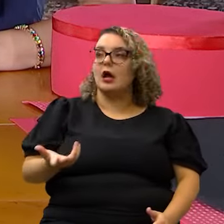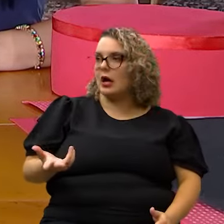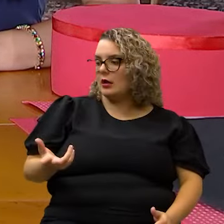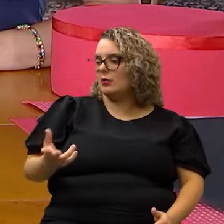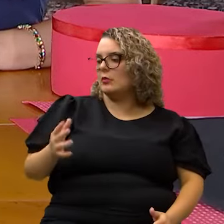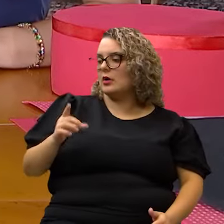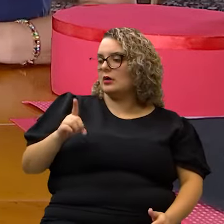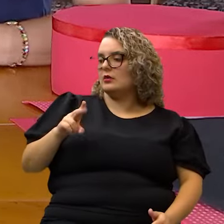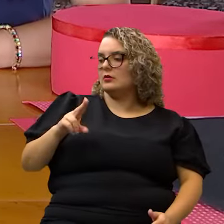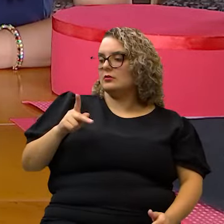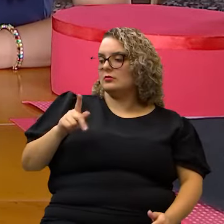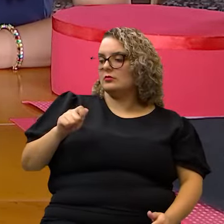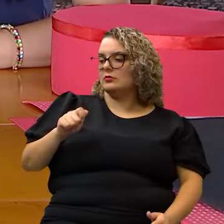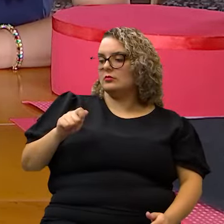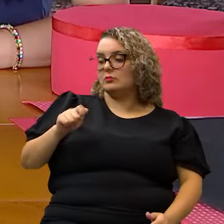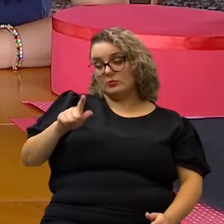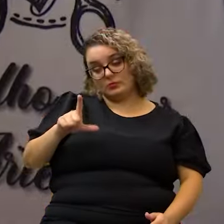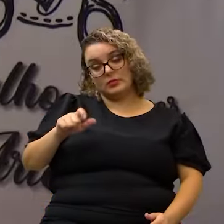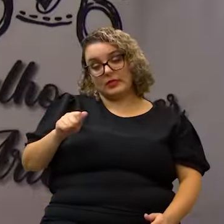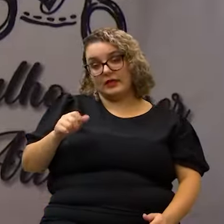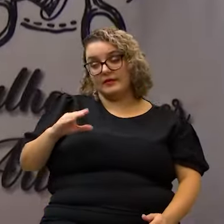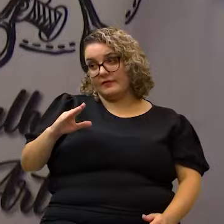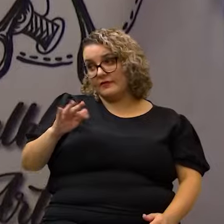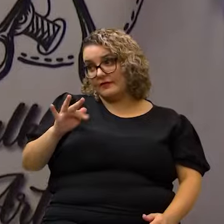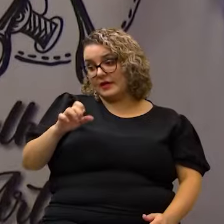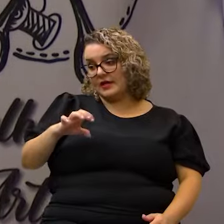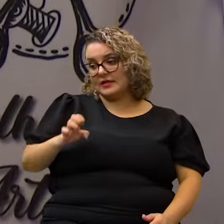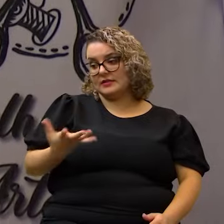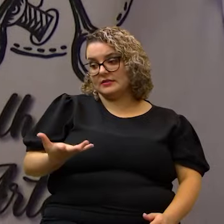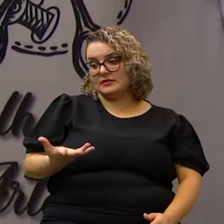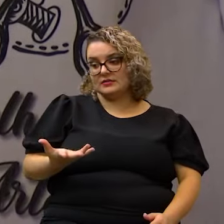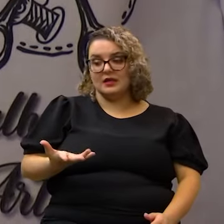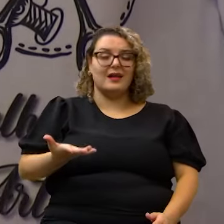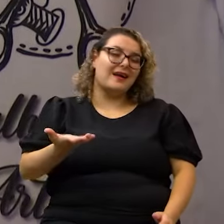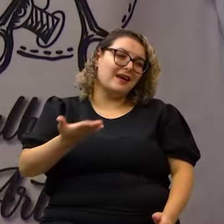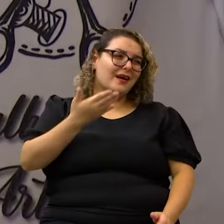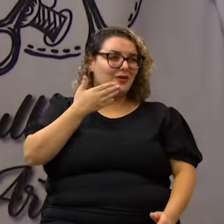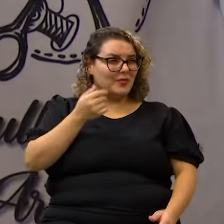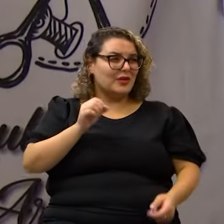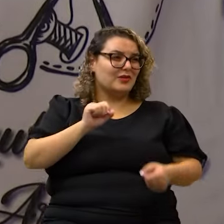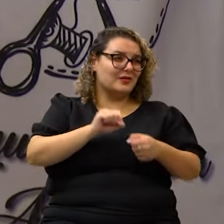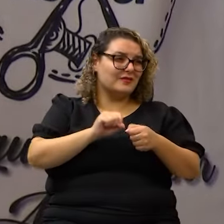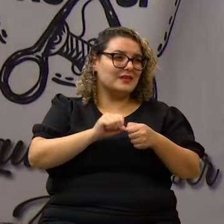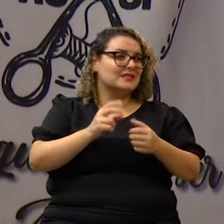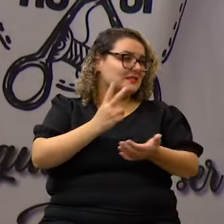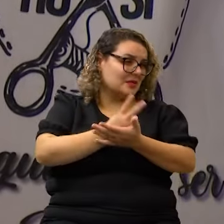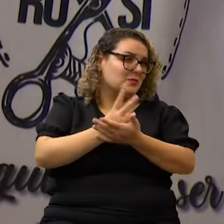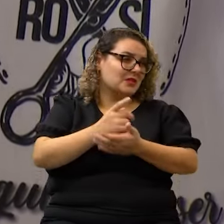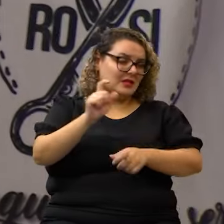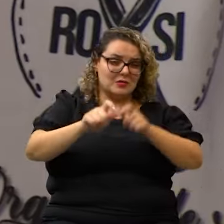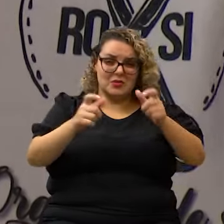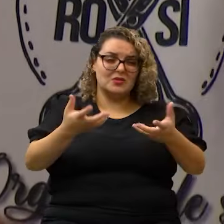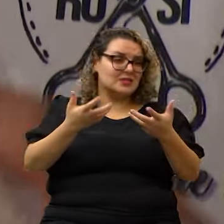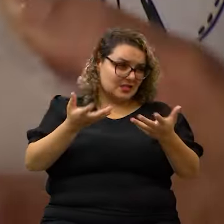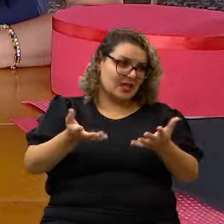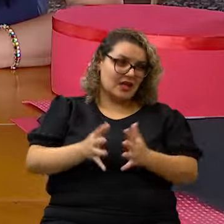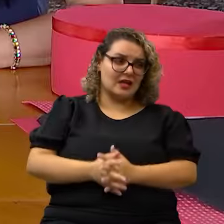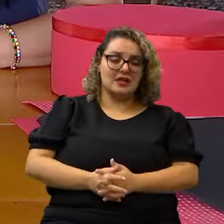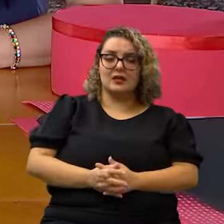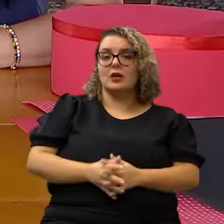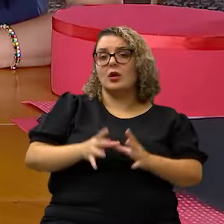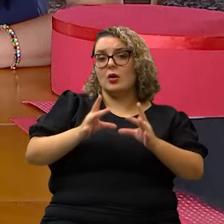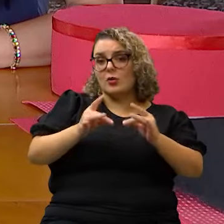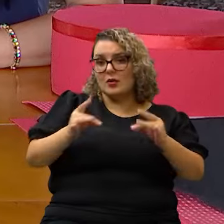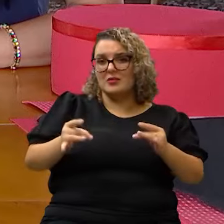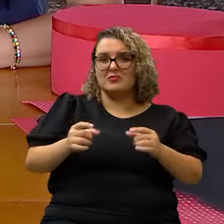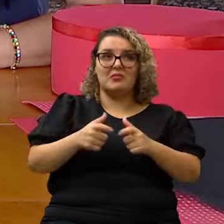né? Ah, mas uma dupla face é tão cara. É, então. Mas é melhor fazer bonitinho, deixar, né? Geralmente sempre tem gente que quer, né? Ó, aí você vai